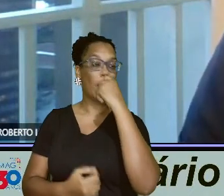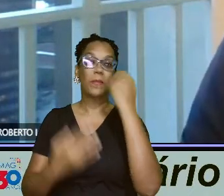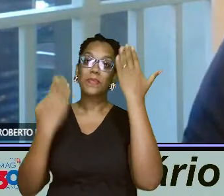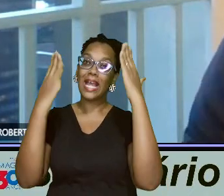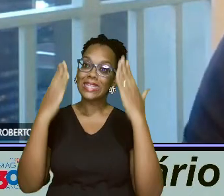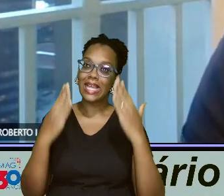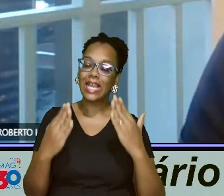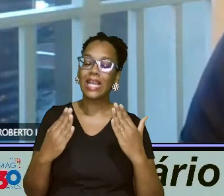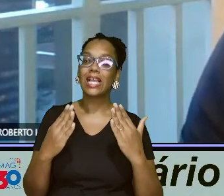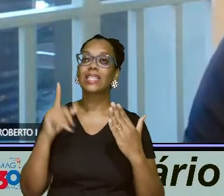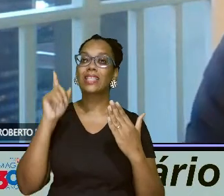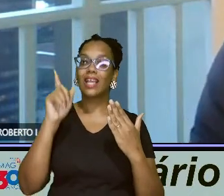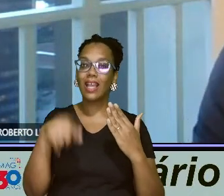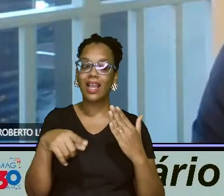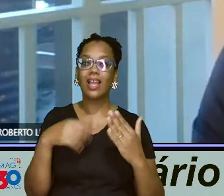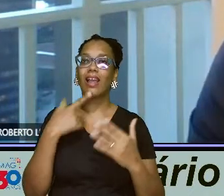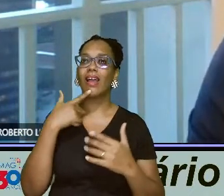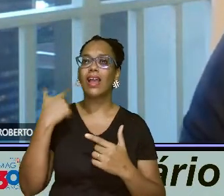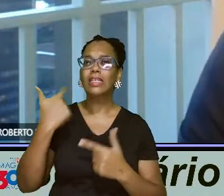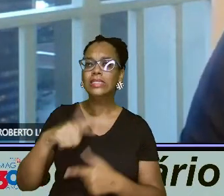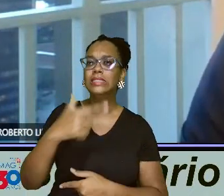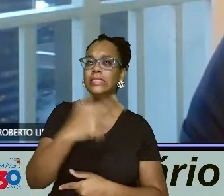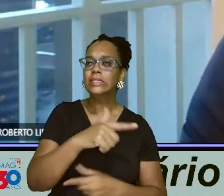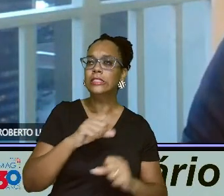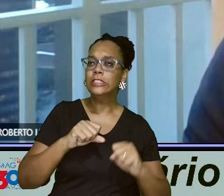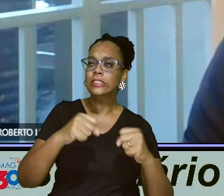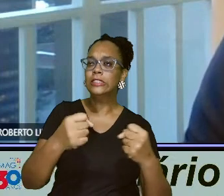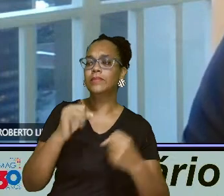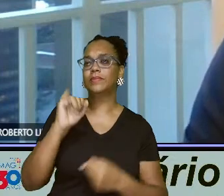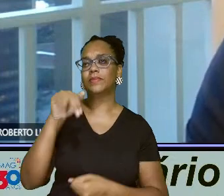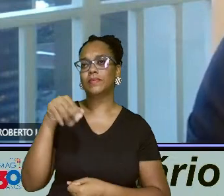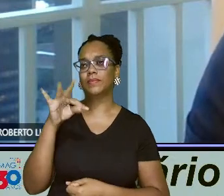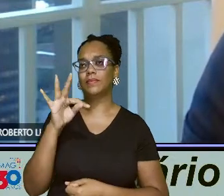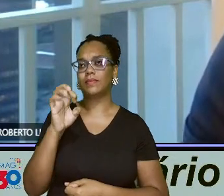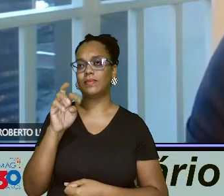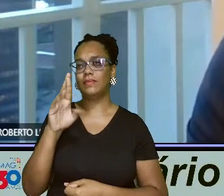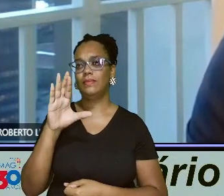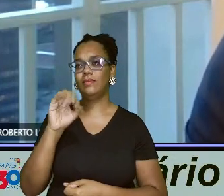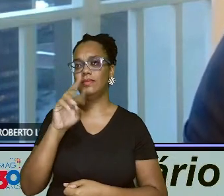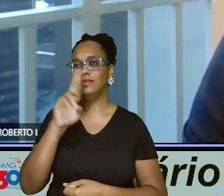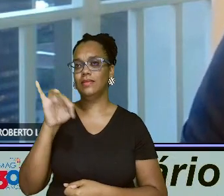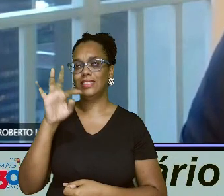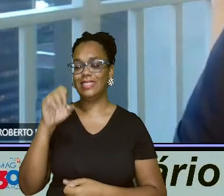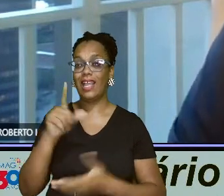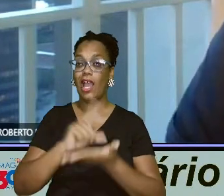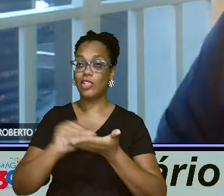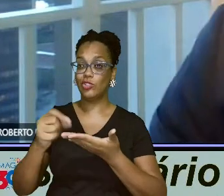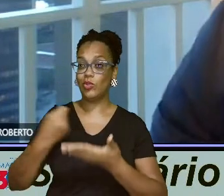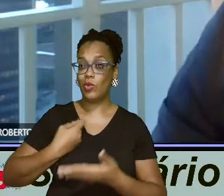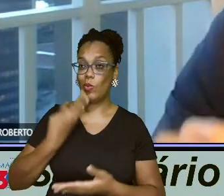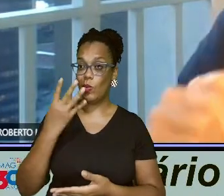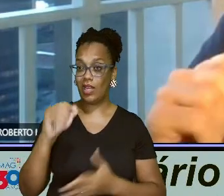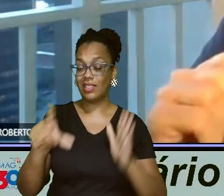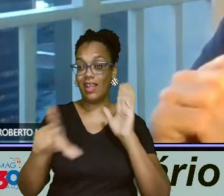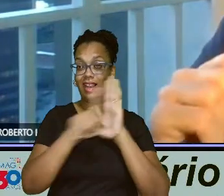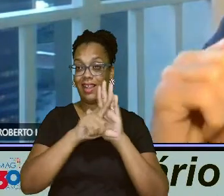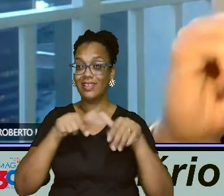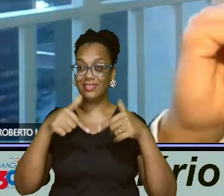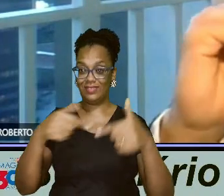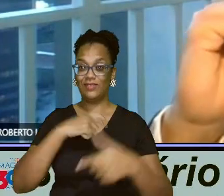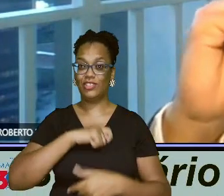recurso repetitivo da pressão intercorrente e a nova interpretação do artigo 40 da Lei de Execução Fiscal.